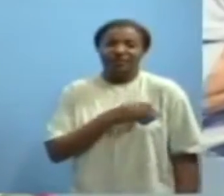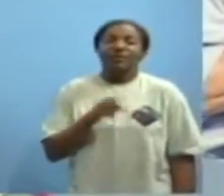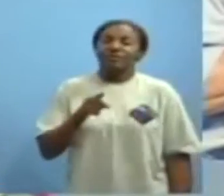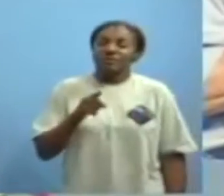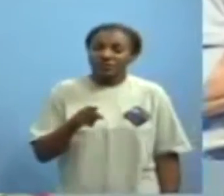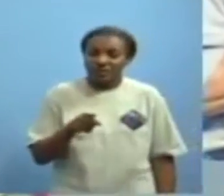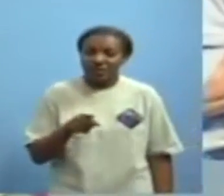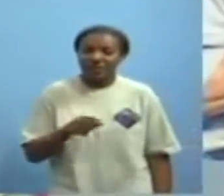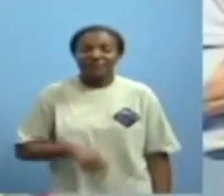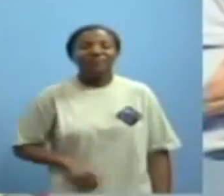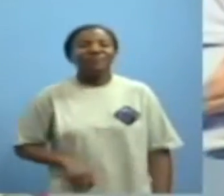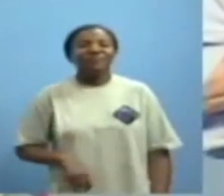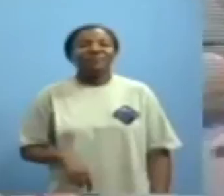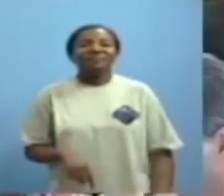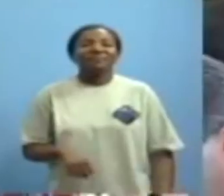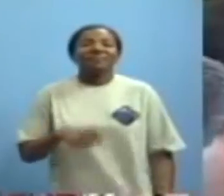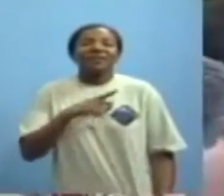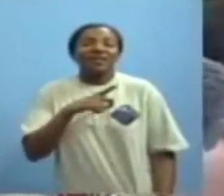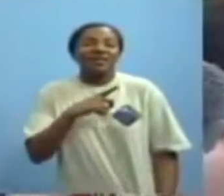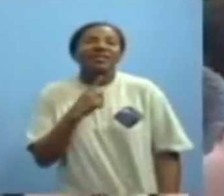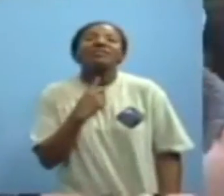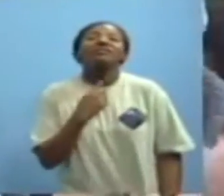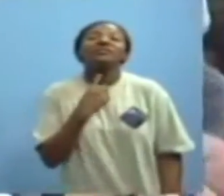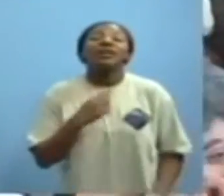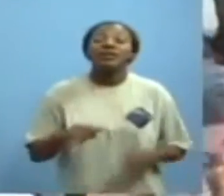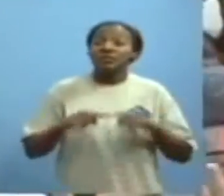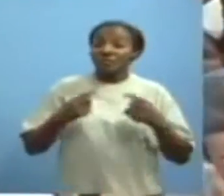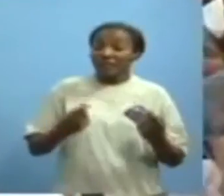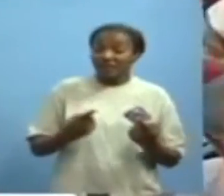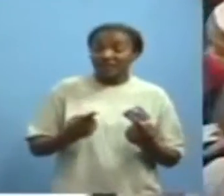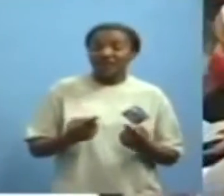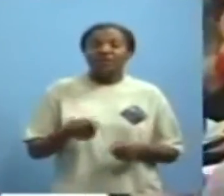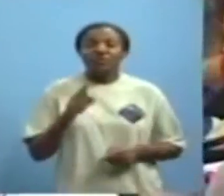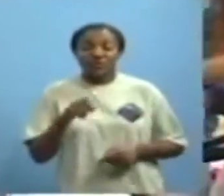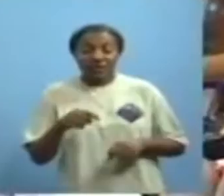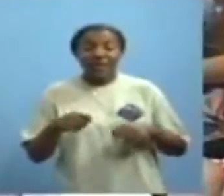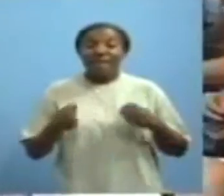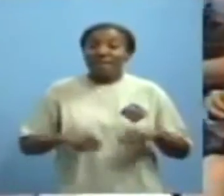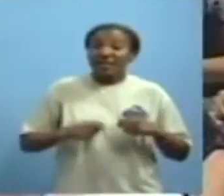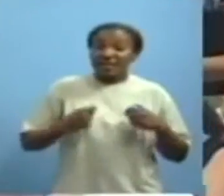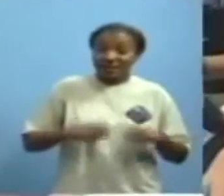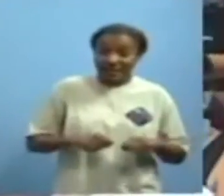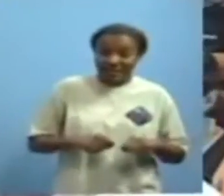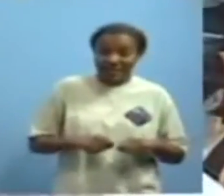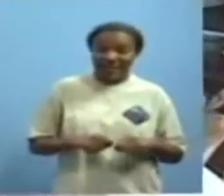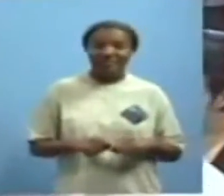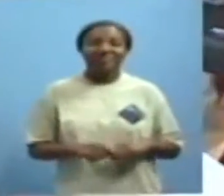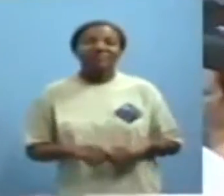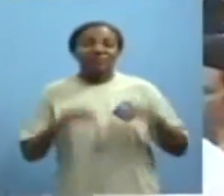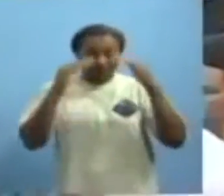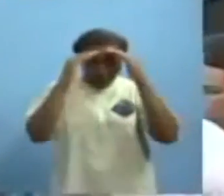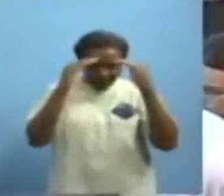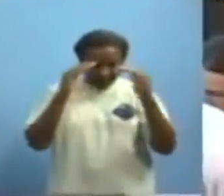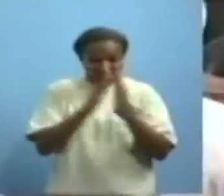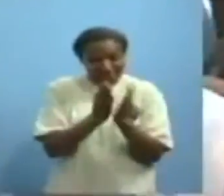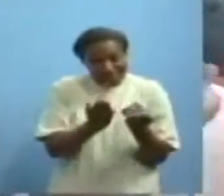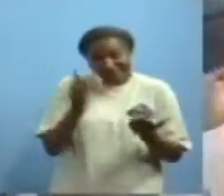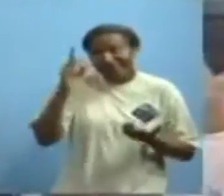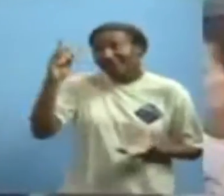vai seu desejo, mas tu deves dominá-lo. Palavra do Senhor.